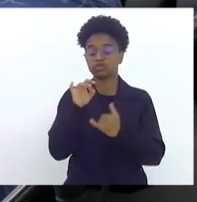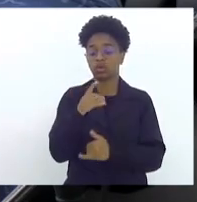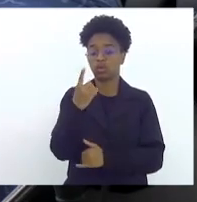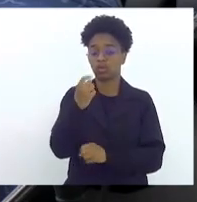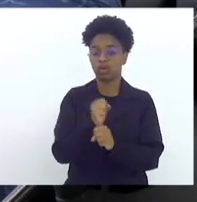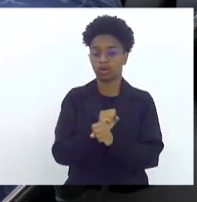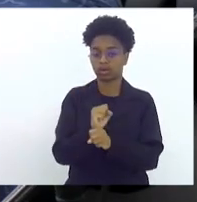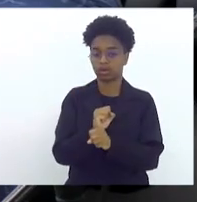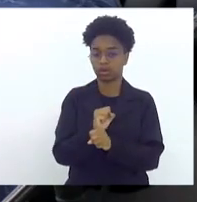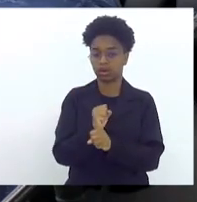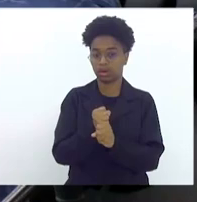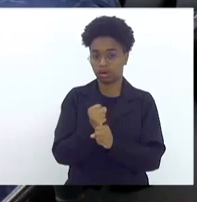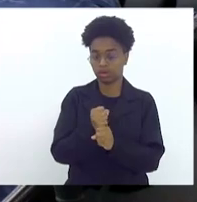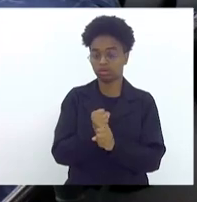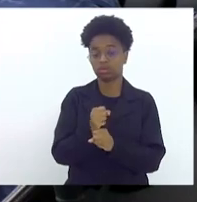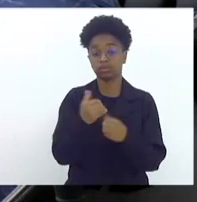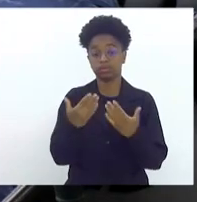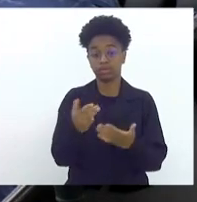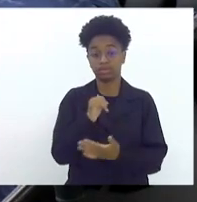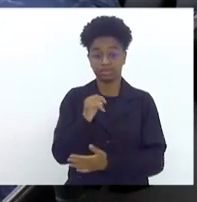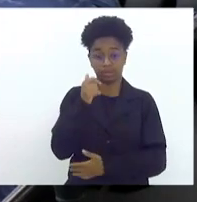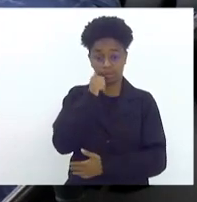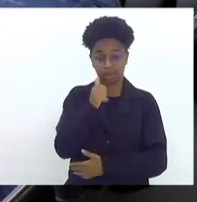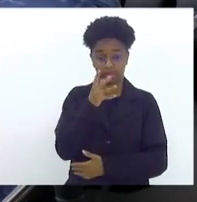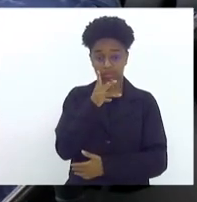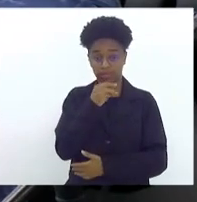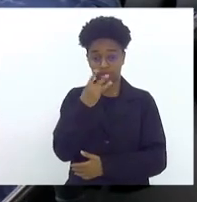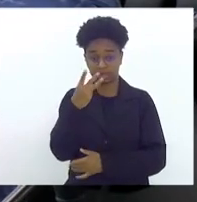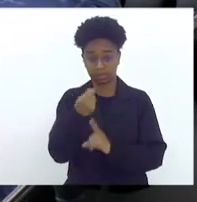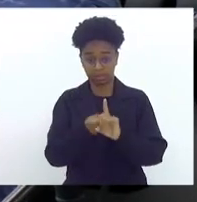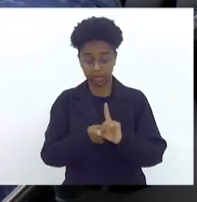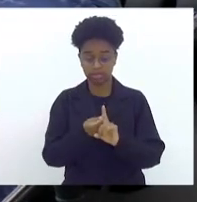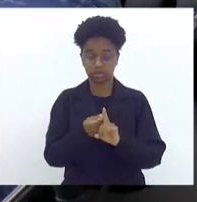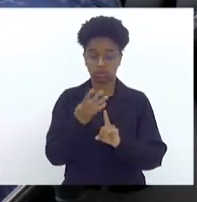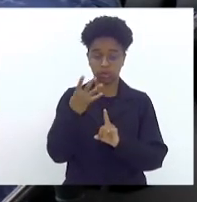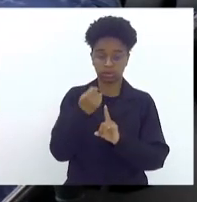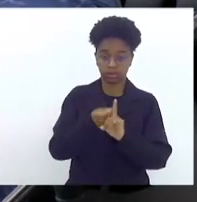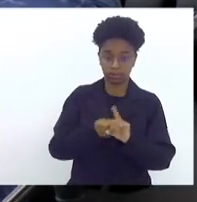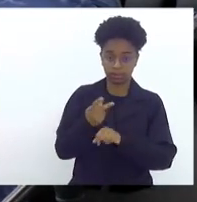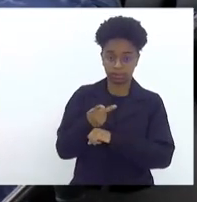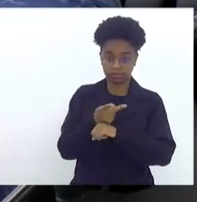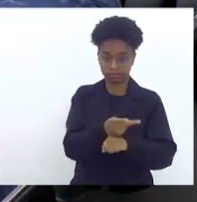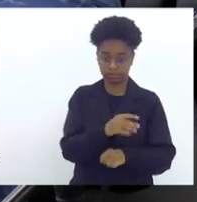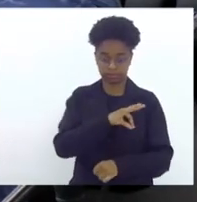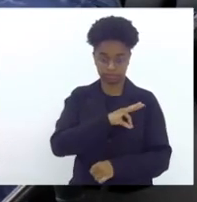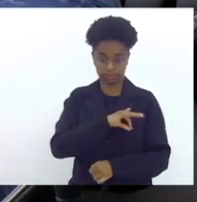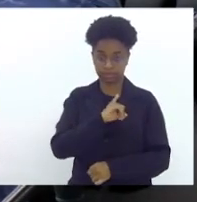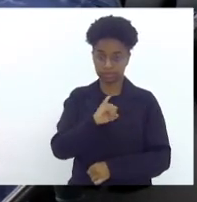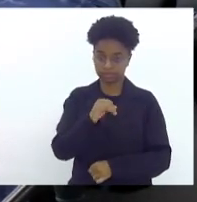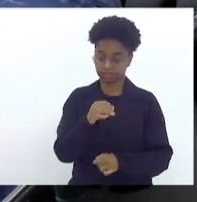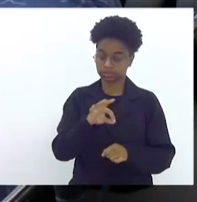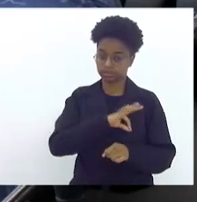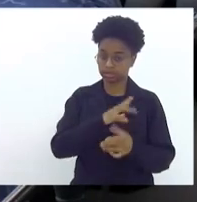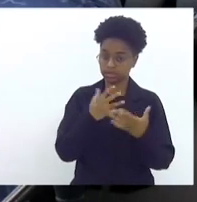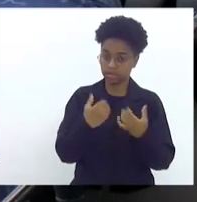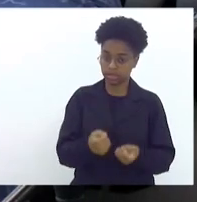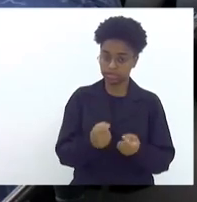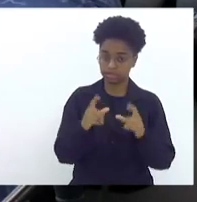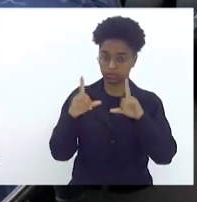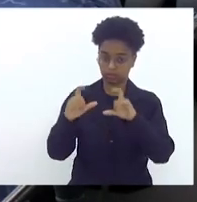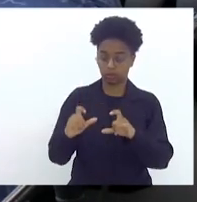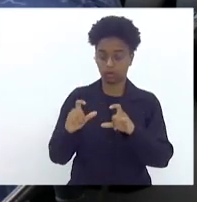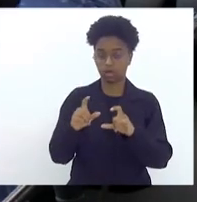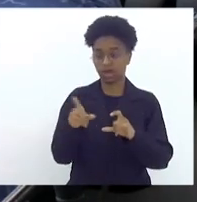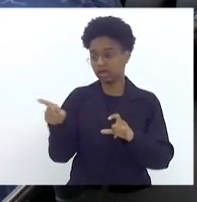ano então se a mulher demora três quatro meses procura a polícia se a polícia aceita o print aí o juiz fala o print